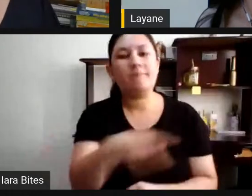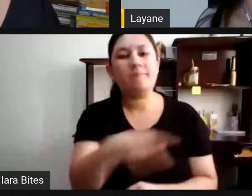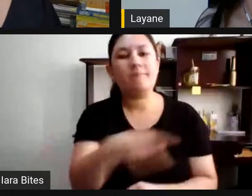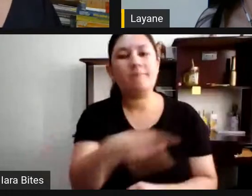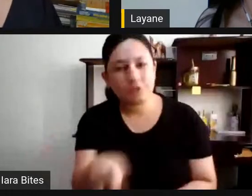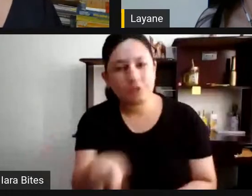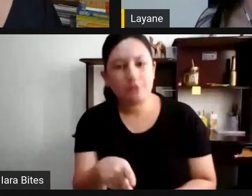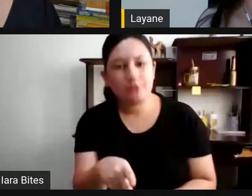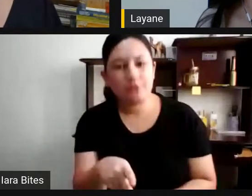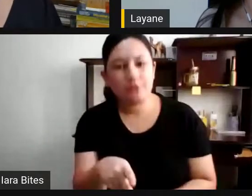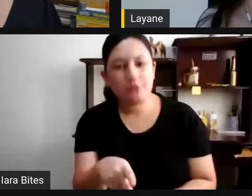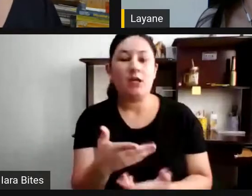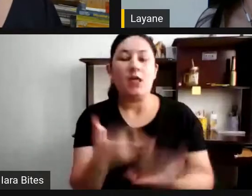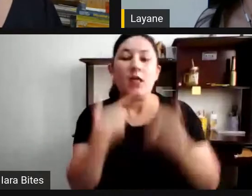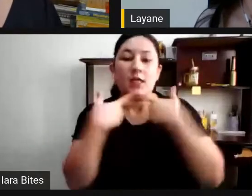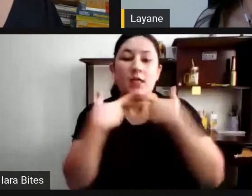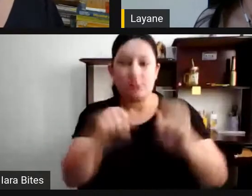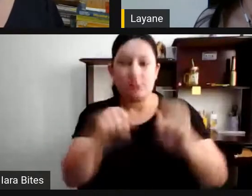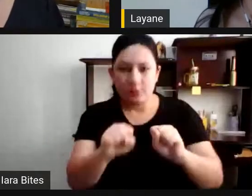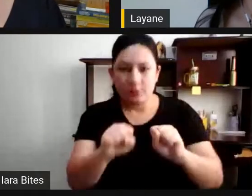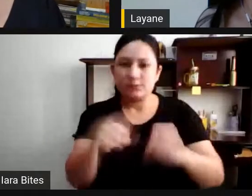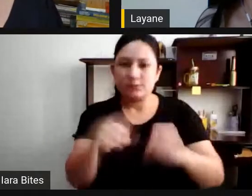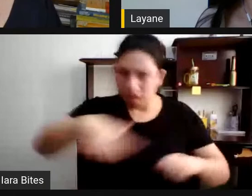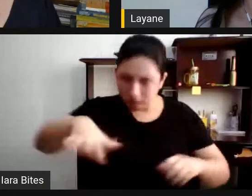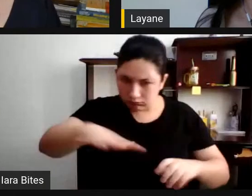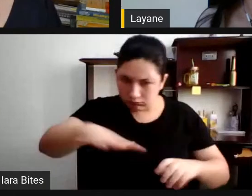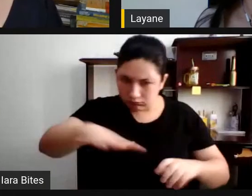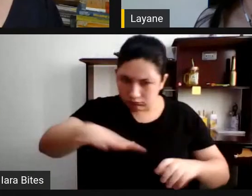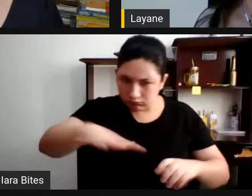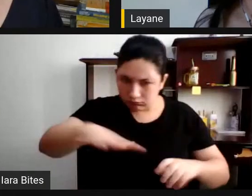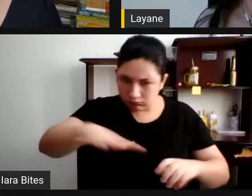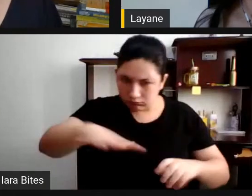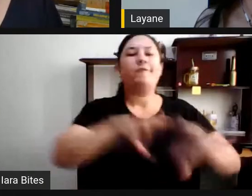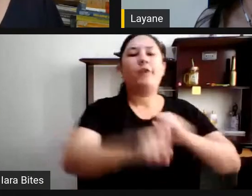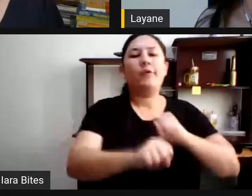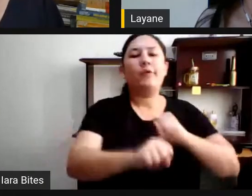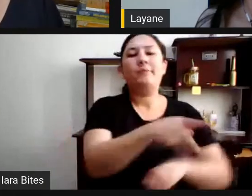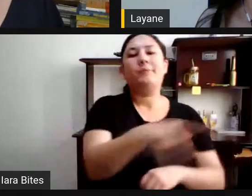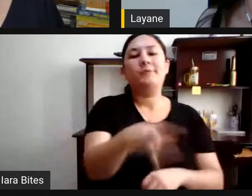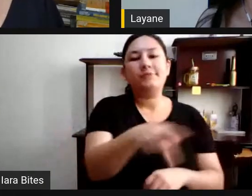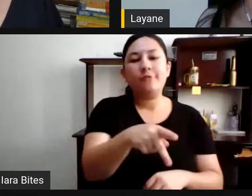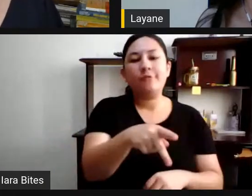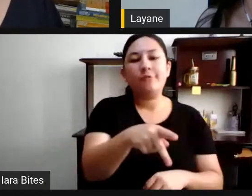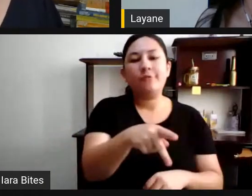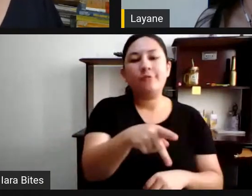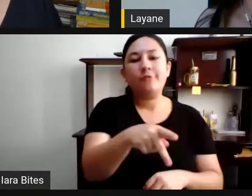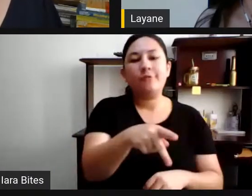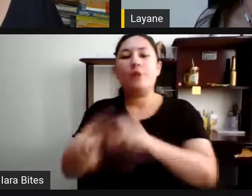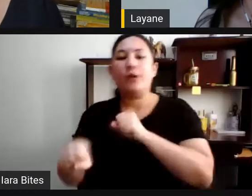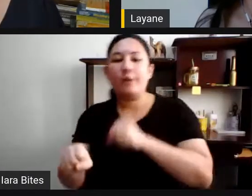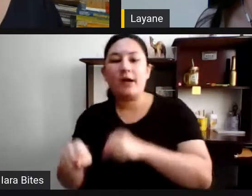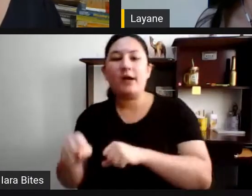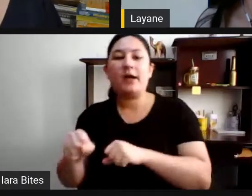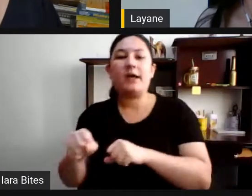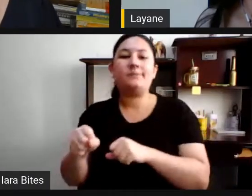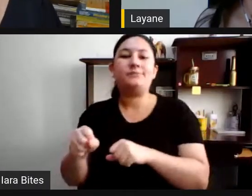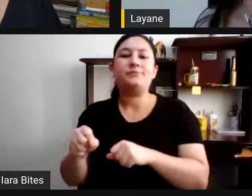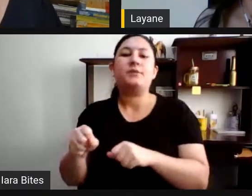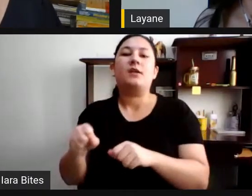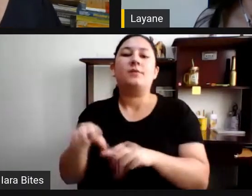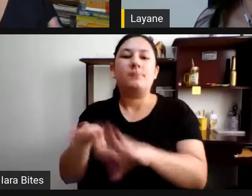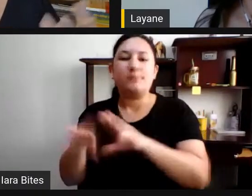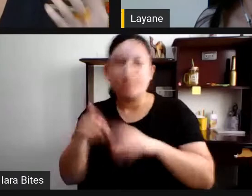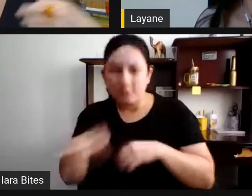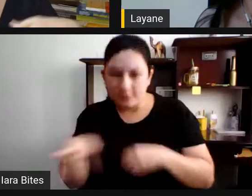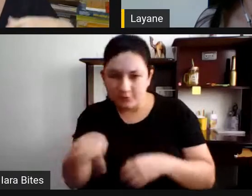ou são professores do ensino fundamental básico na medida em que você consegue partir do funcionamento da linguagem enxergar